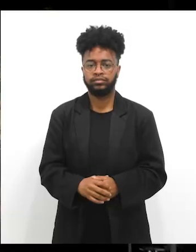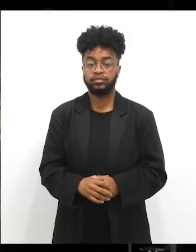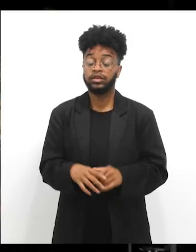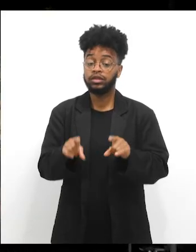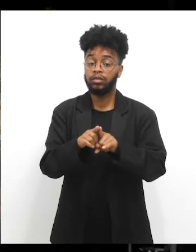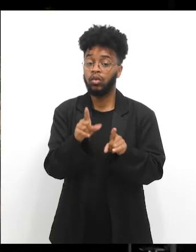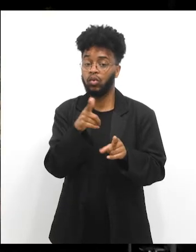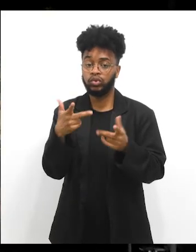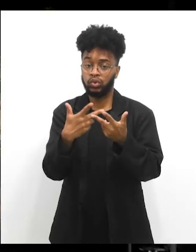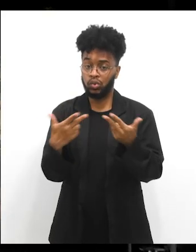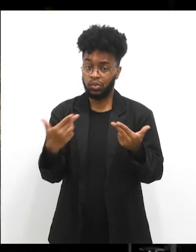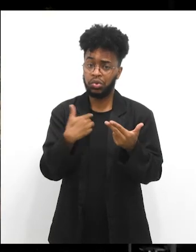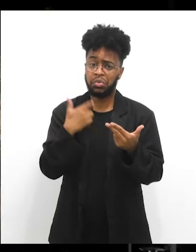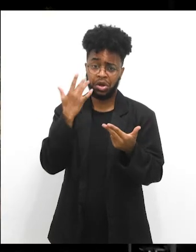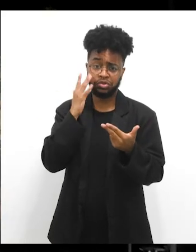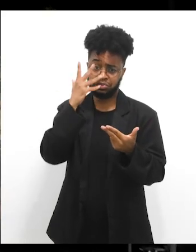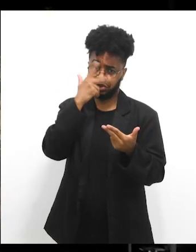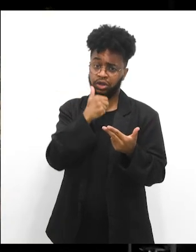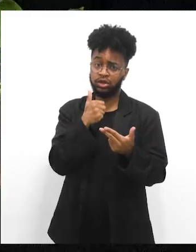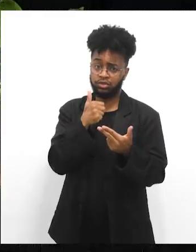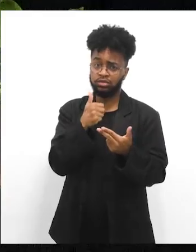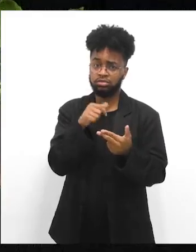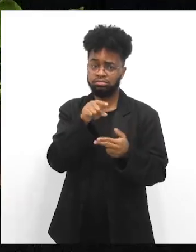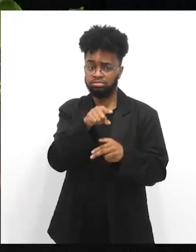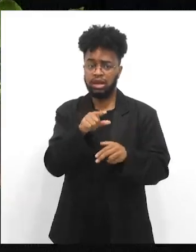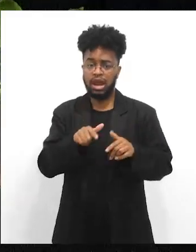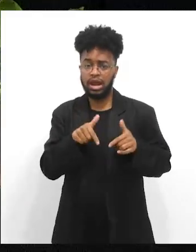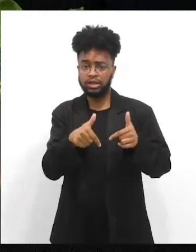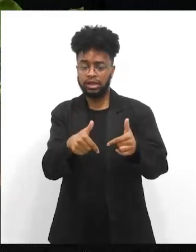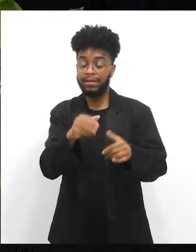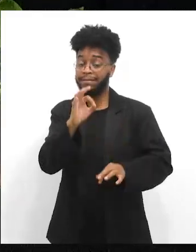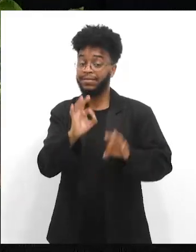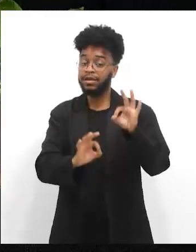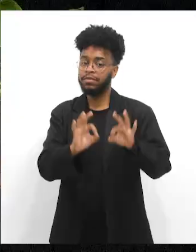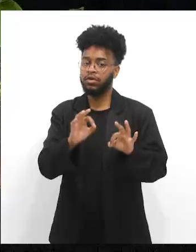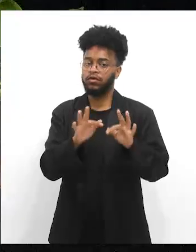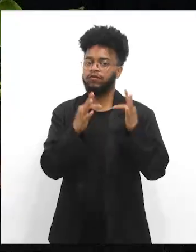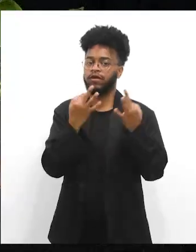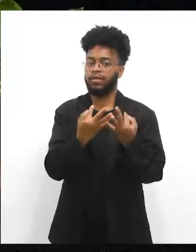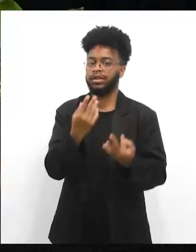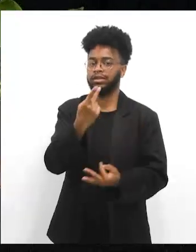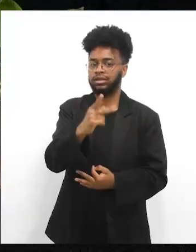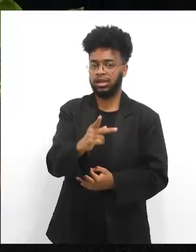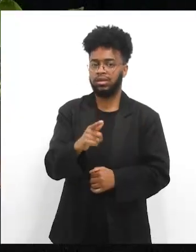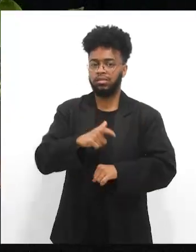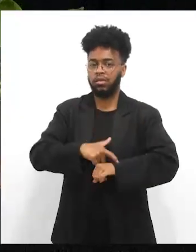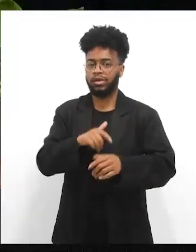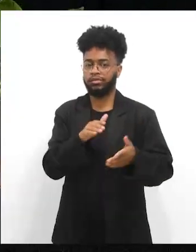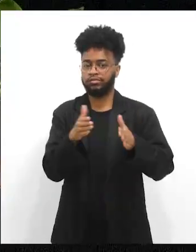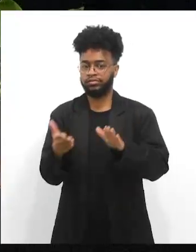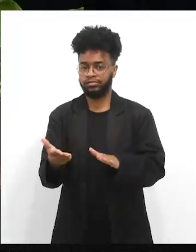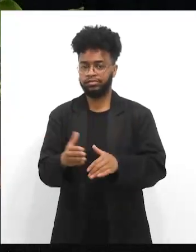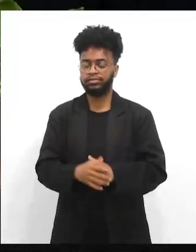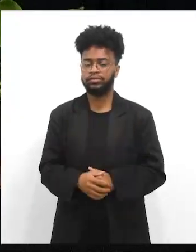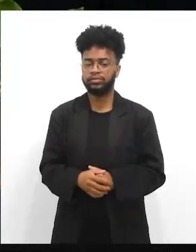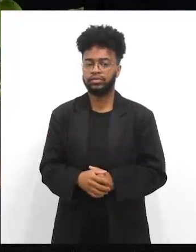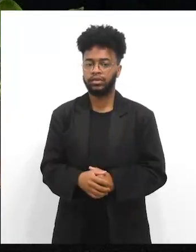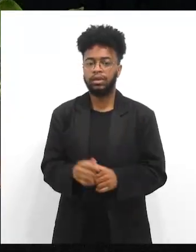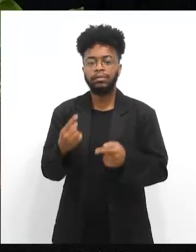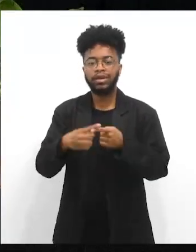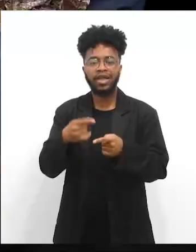até o final. E fez uma outra coisa que eu achei muito bonito da parte dela. preparou a família para a partida